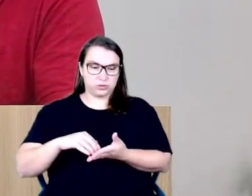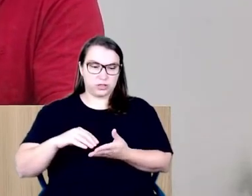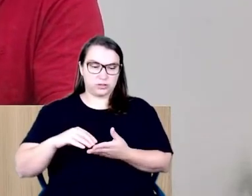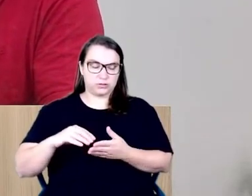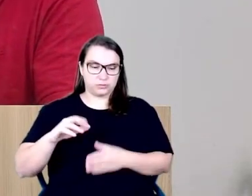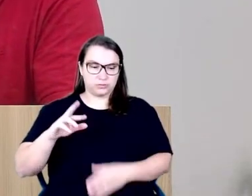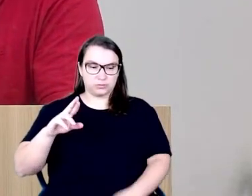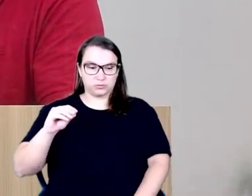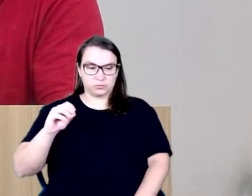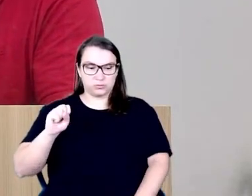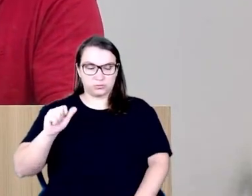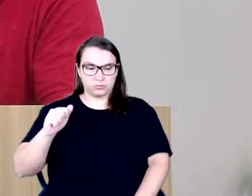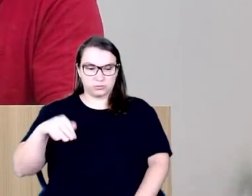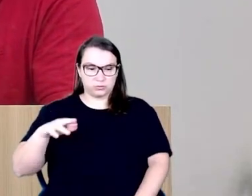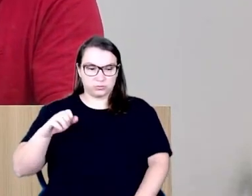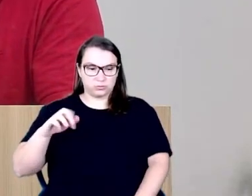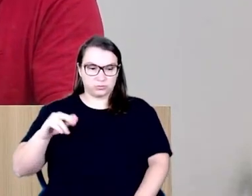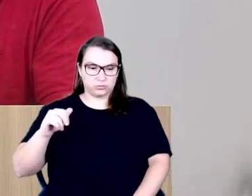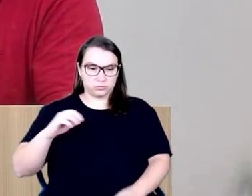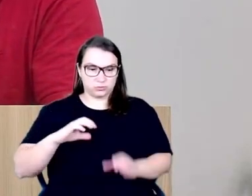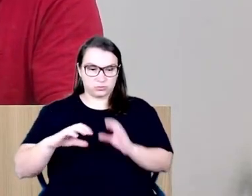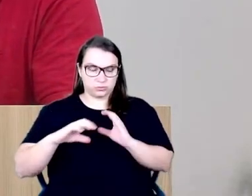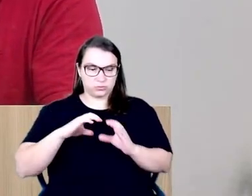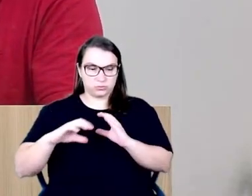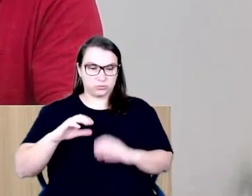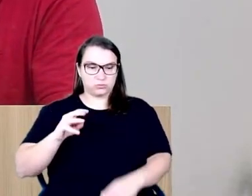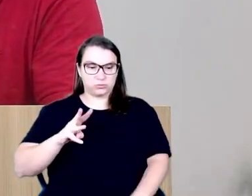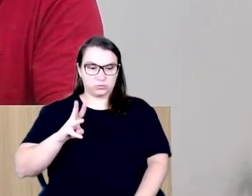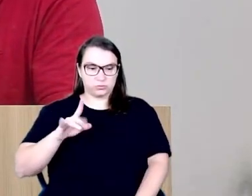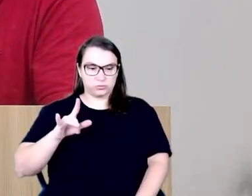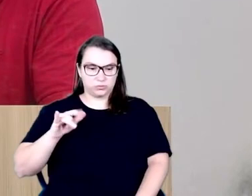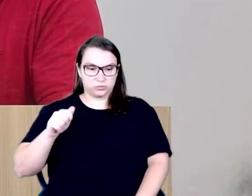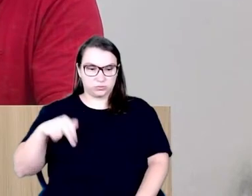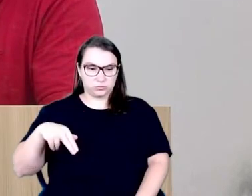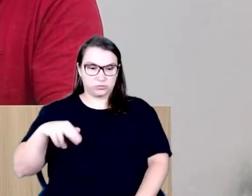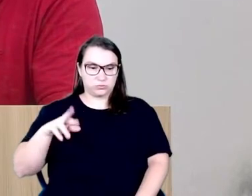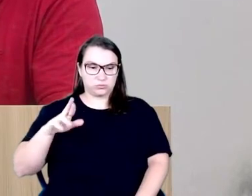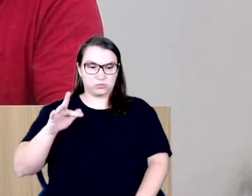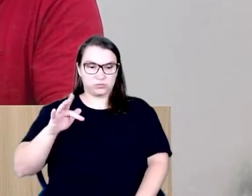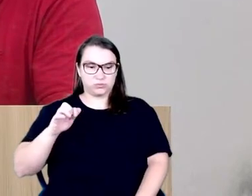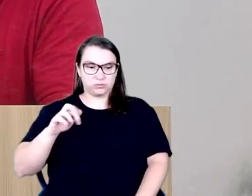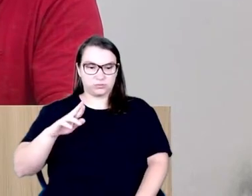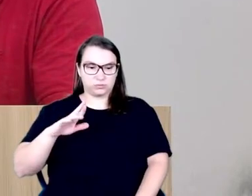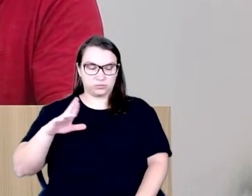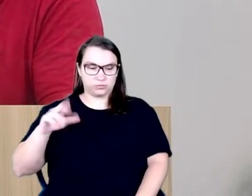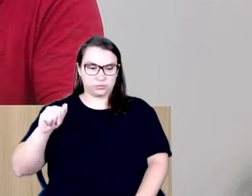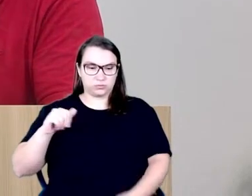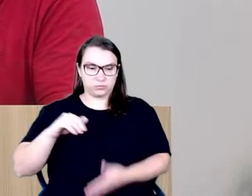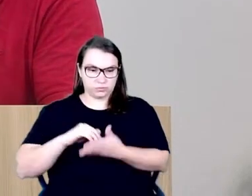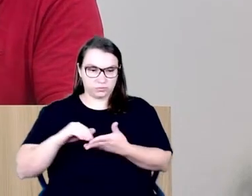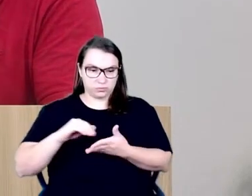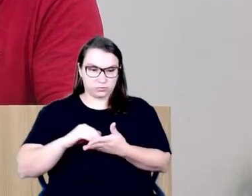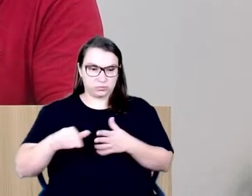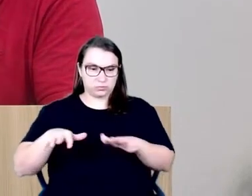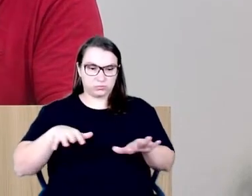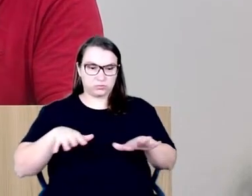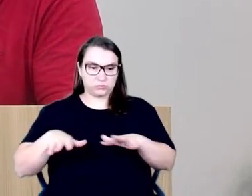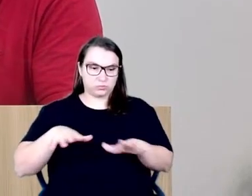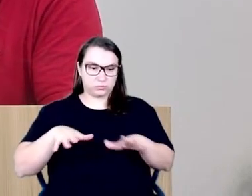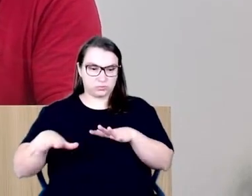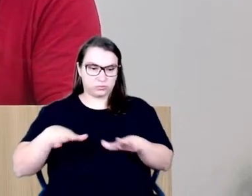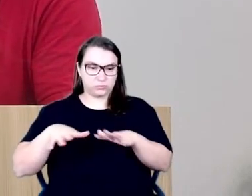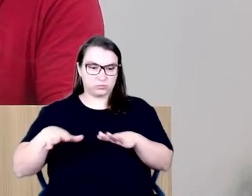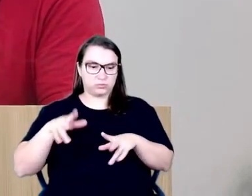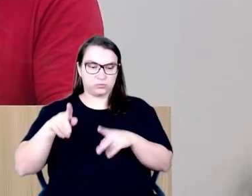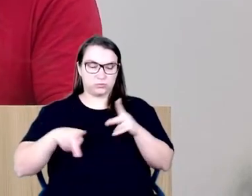capat secretária de comunicação William Ferreira Dias secretário de movimentação